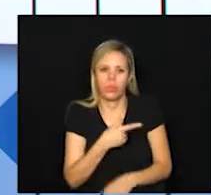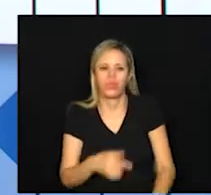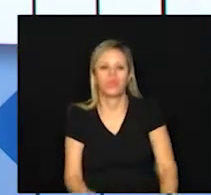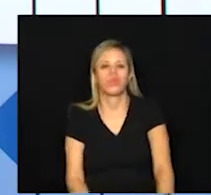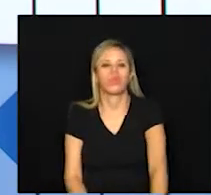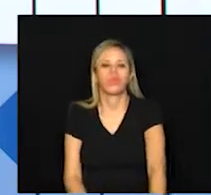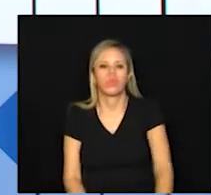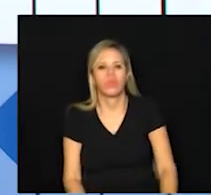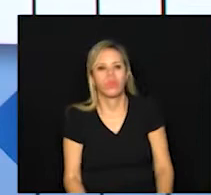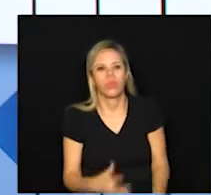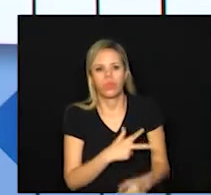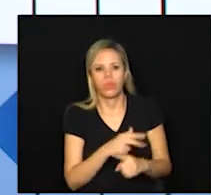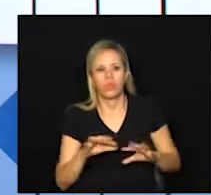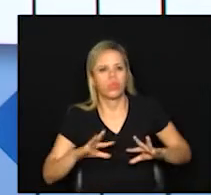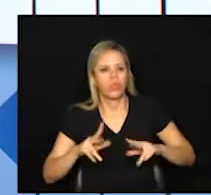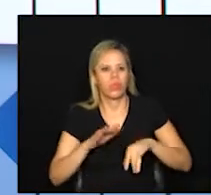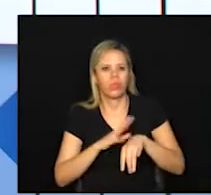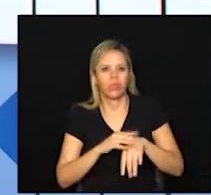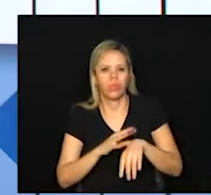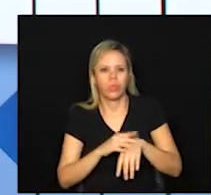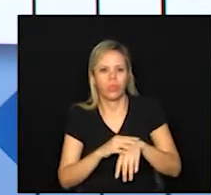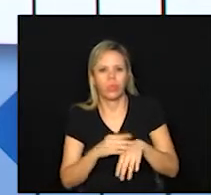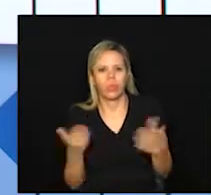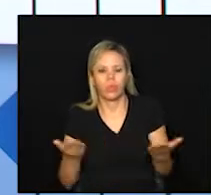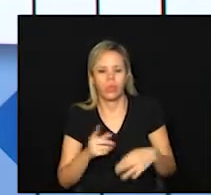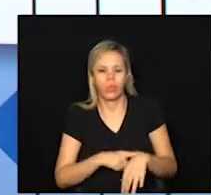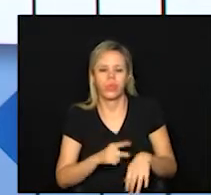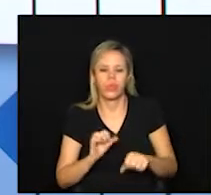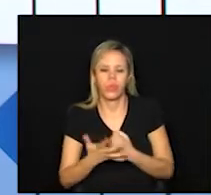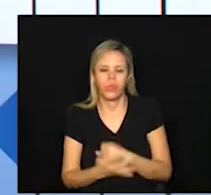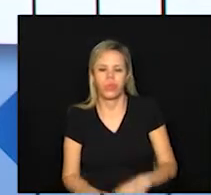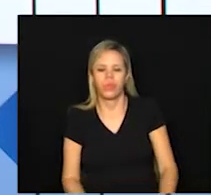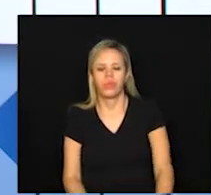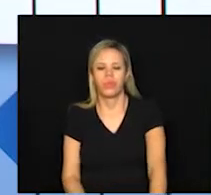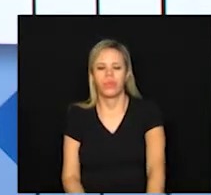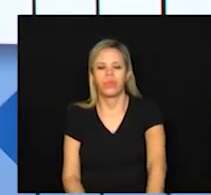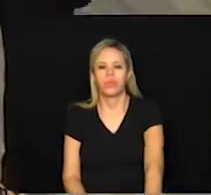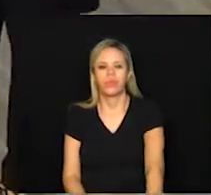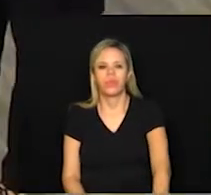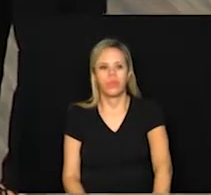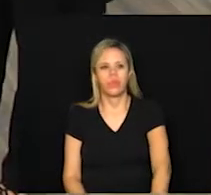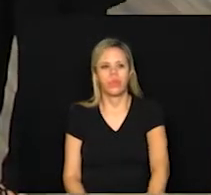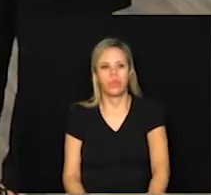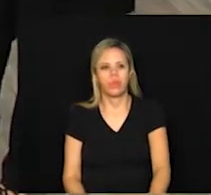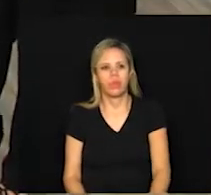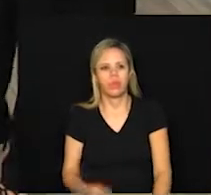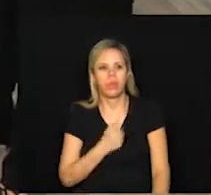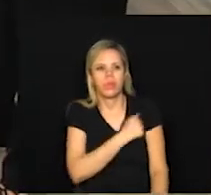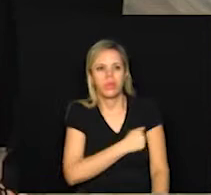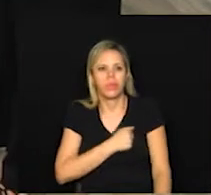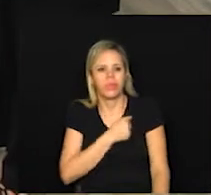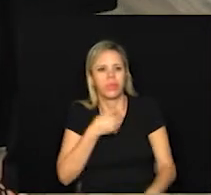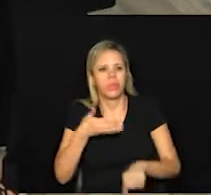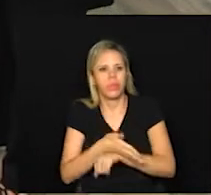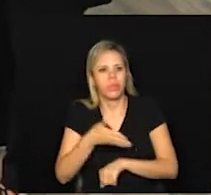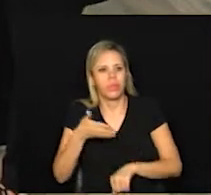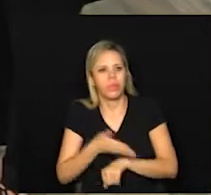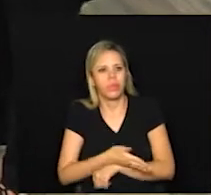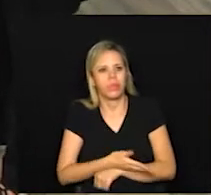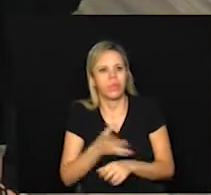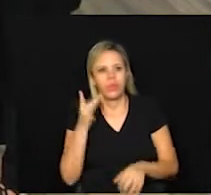no enfrentamento de todas as doenças e neste momento da Covid-19. E saudades, né, de frequentar de